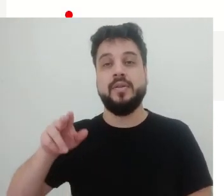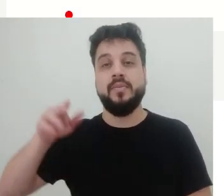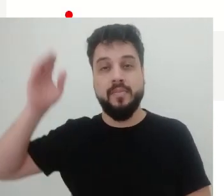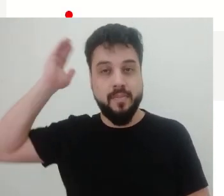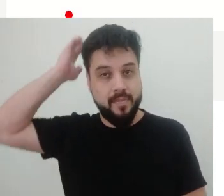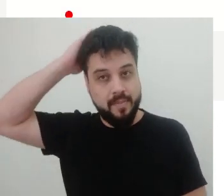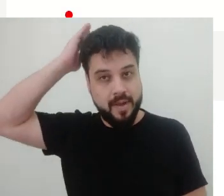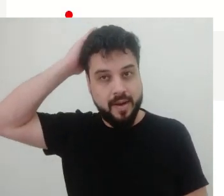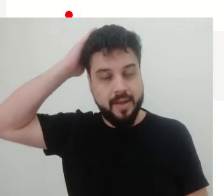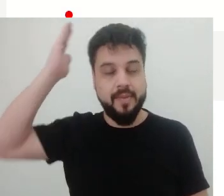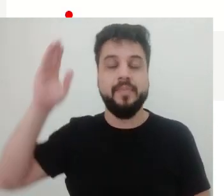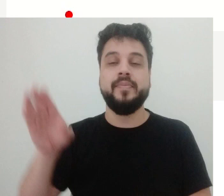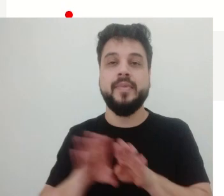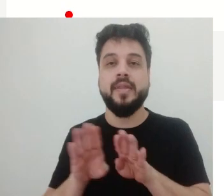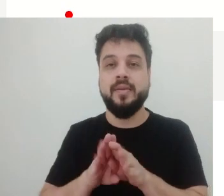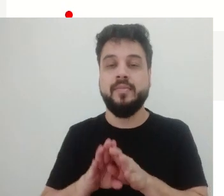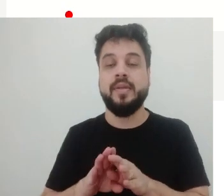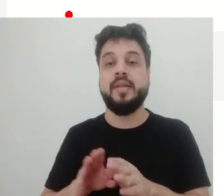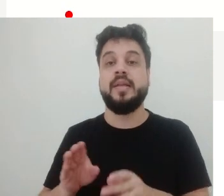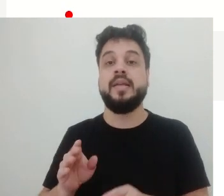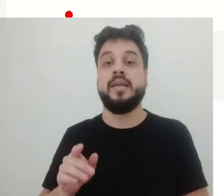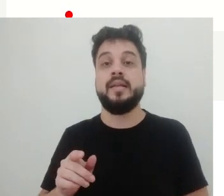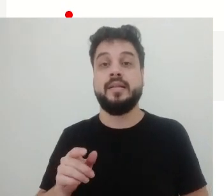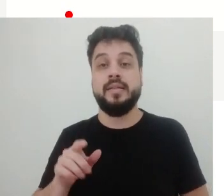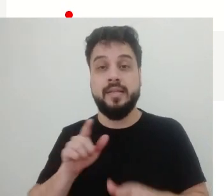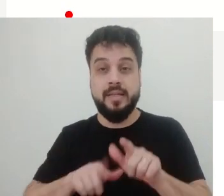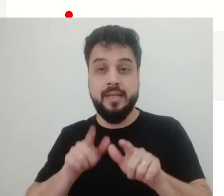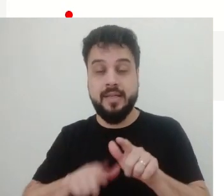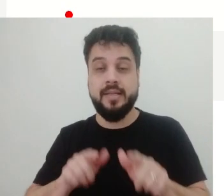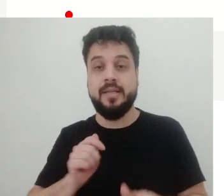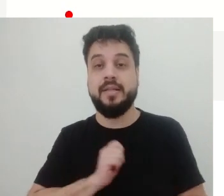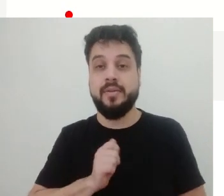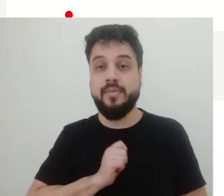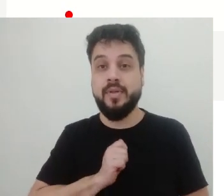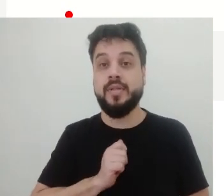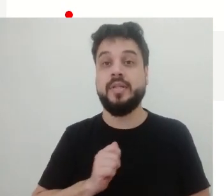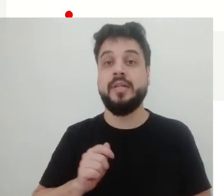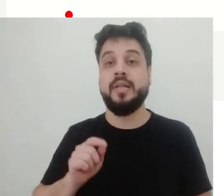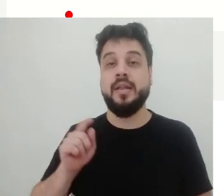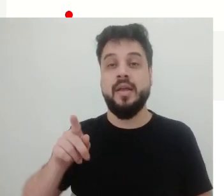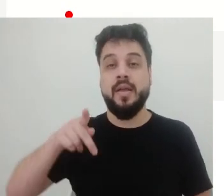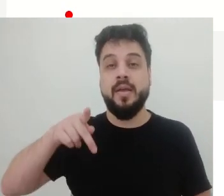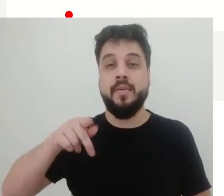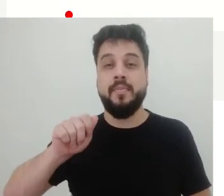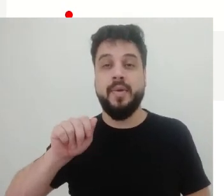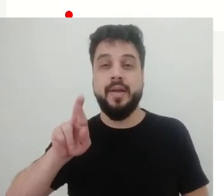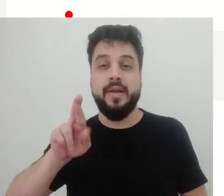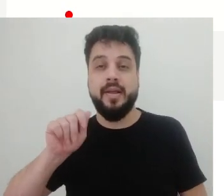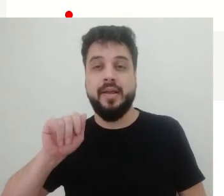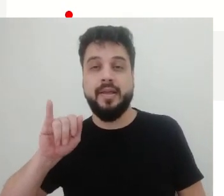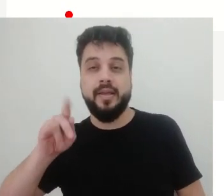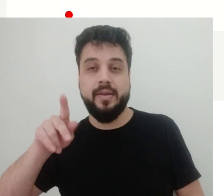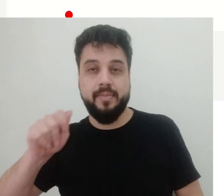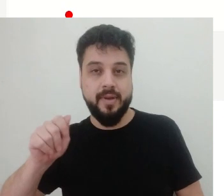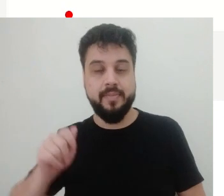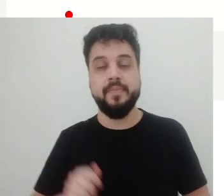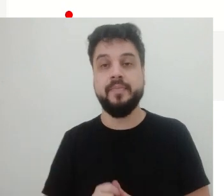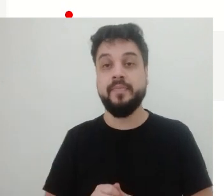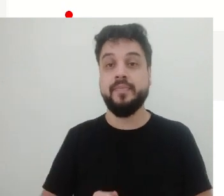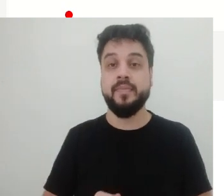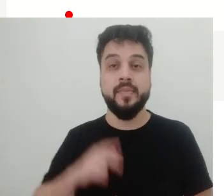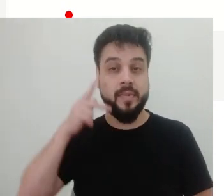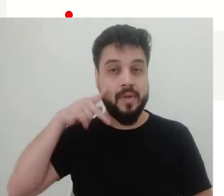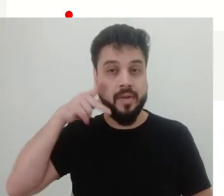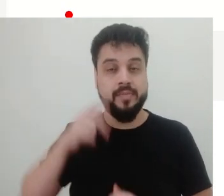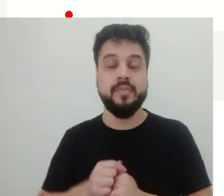mestrado em Letras na UFPB, doutorado em Estudos Ibéricos na Universidade de Bolonha, pós-doutorado no